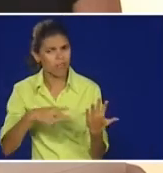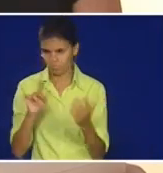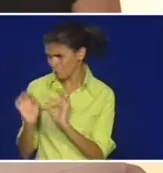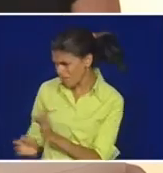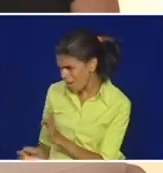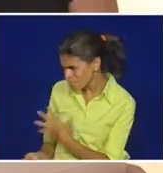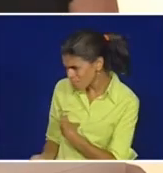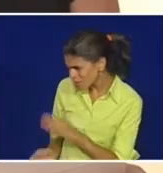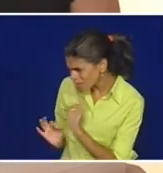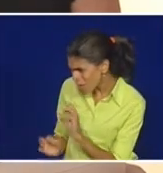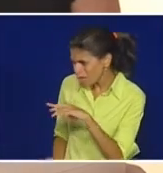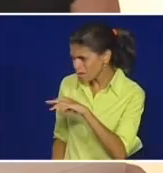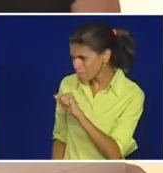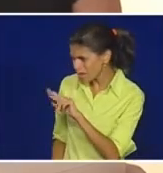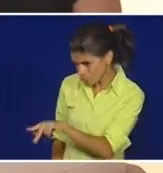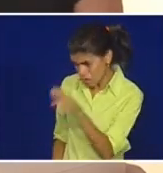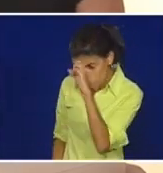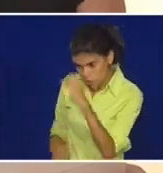Se aprendeu muito, né?